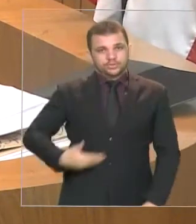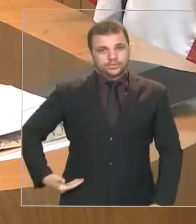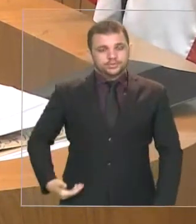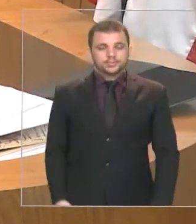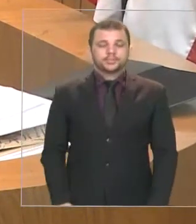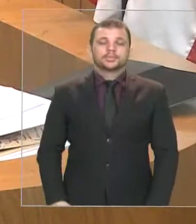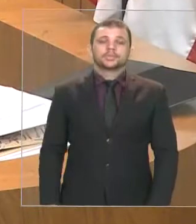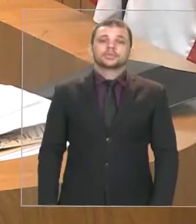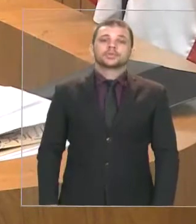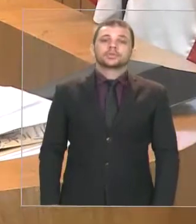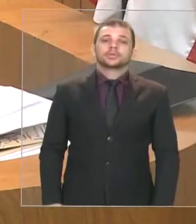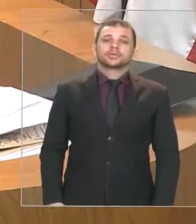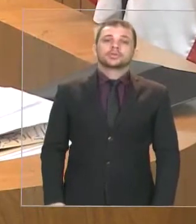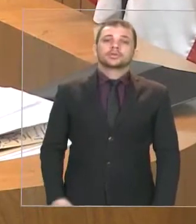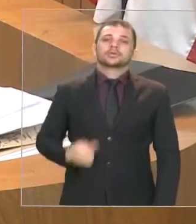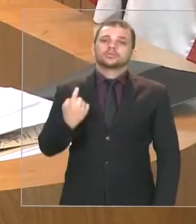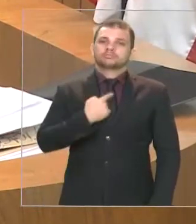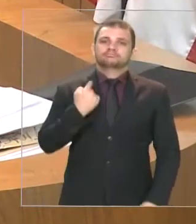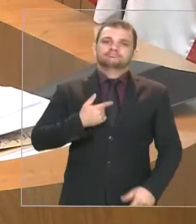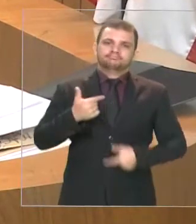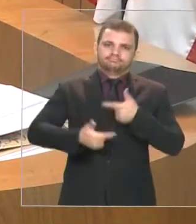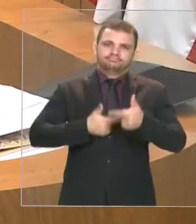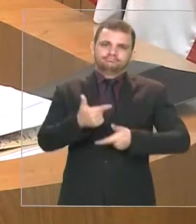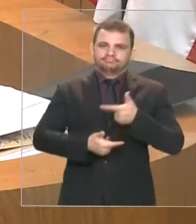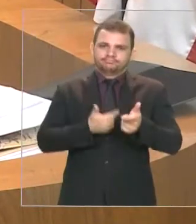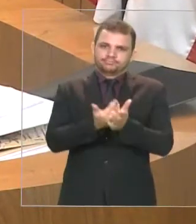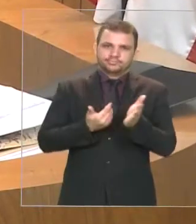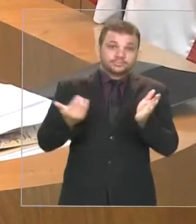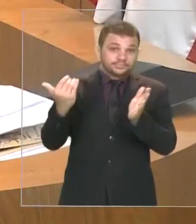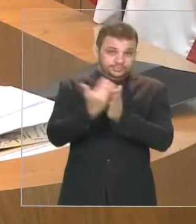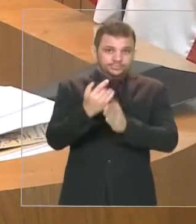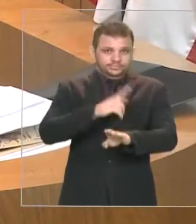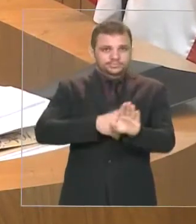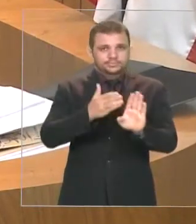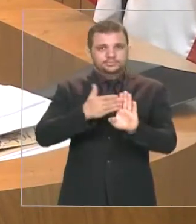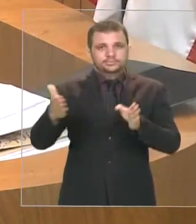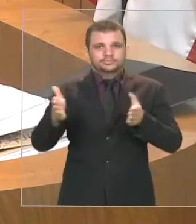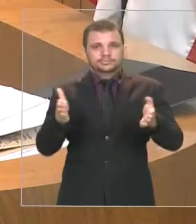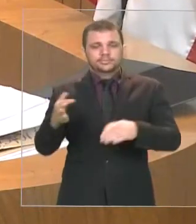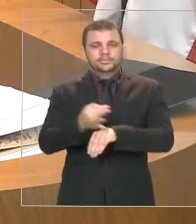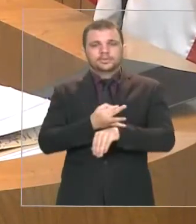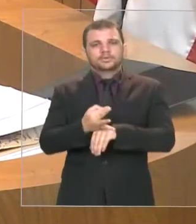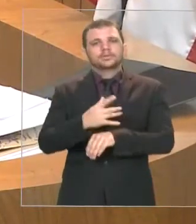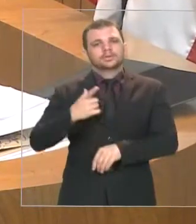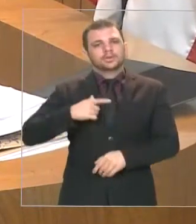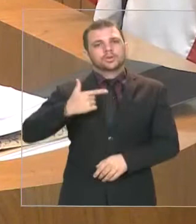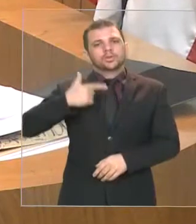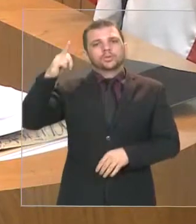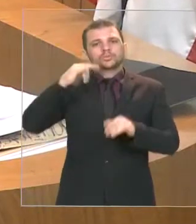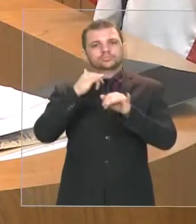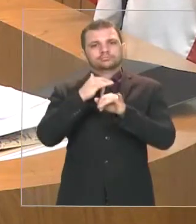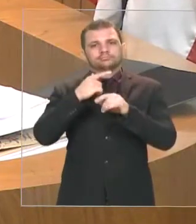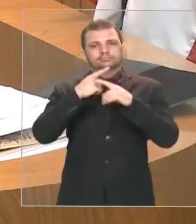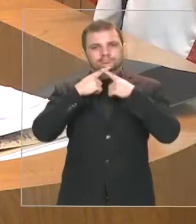Intensificamos mesmo o período de recesso e temos outras denúncias que iremos apresentar